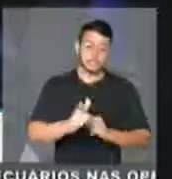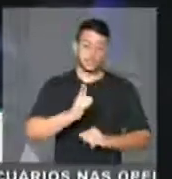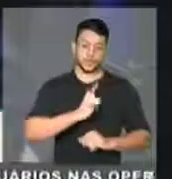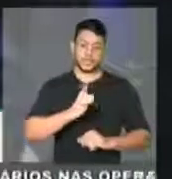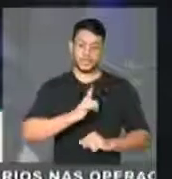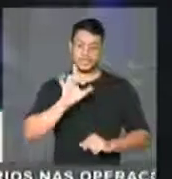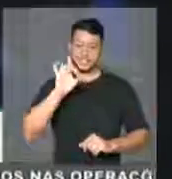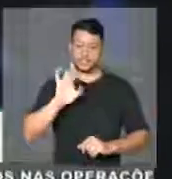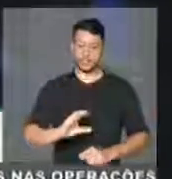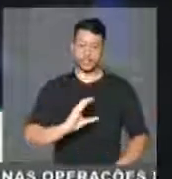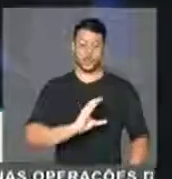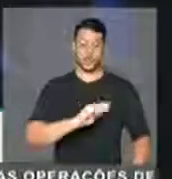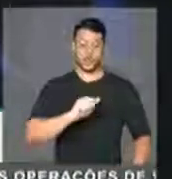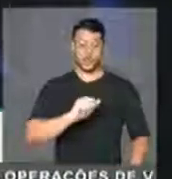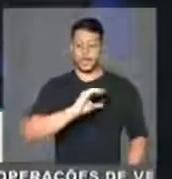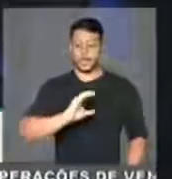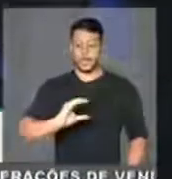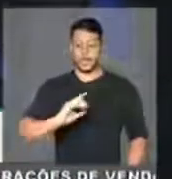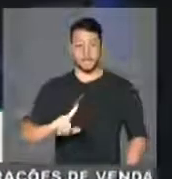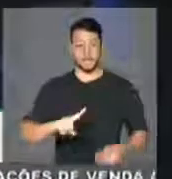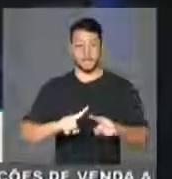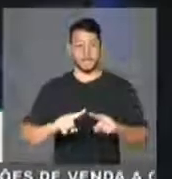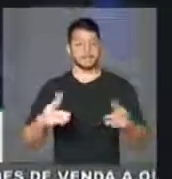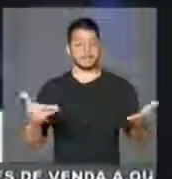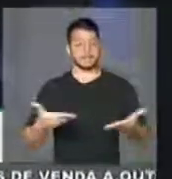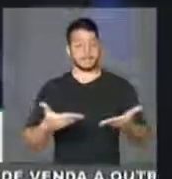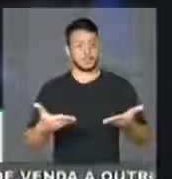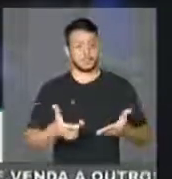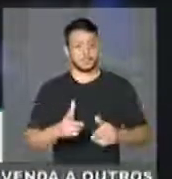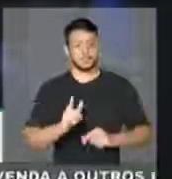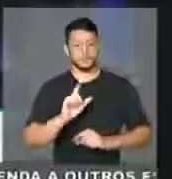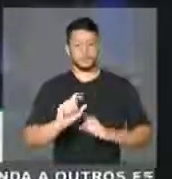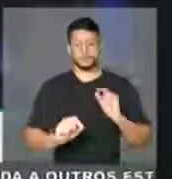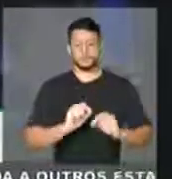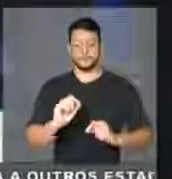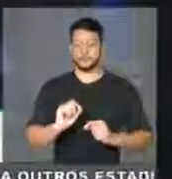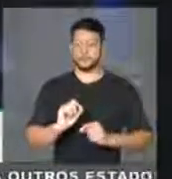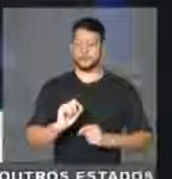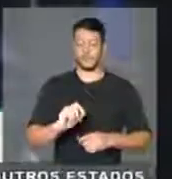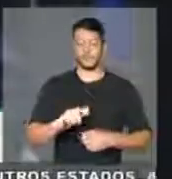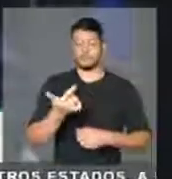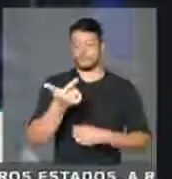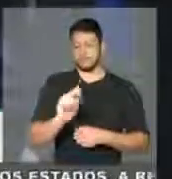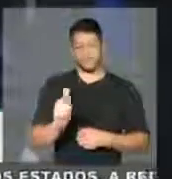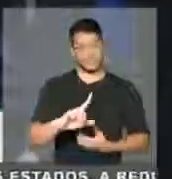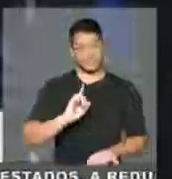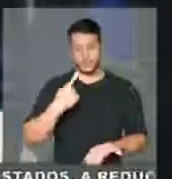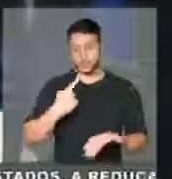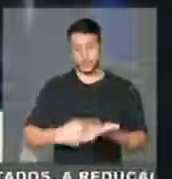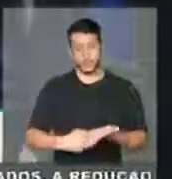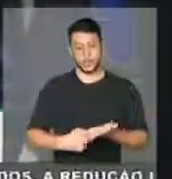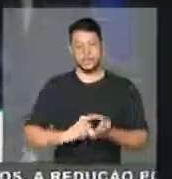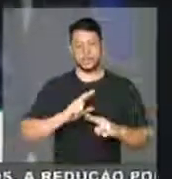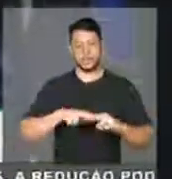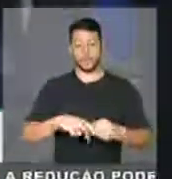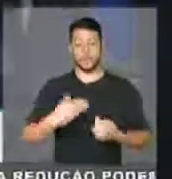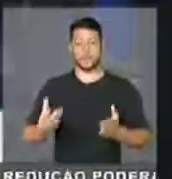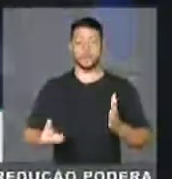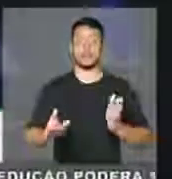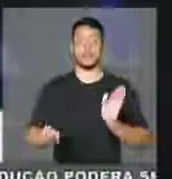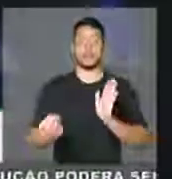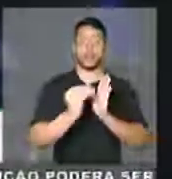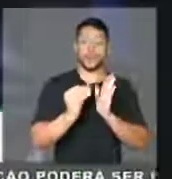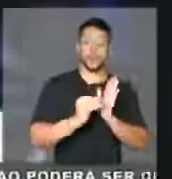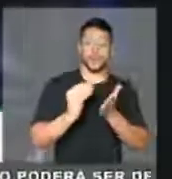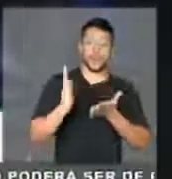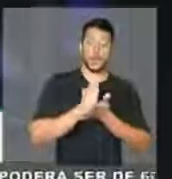limitaria apenas aos CACs, e nós vimos aí esse acordo ser quebrado por ter incluído categorias,